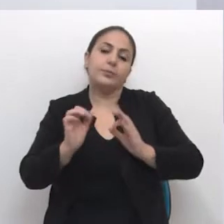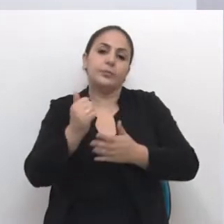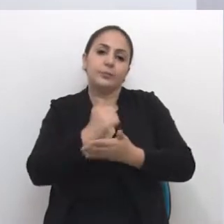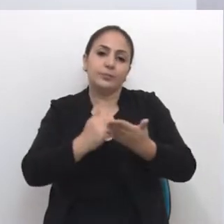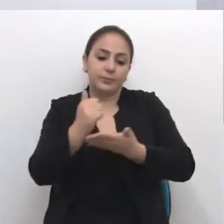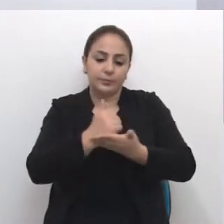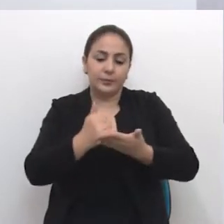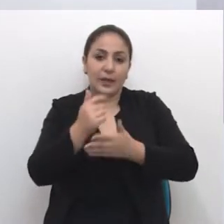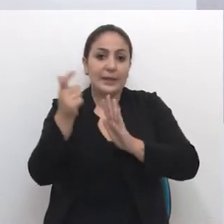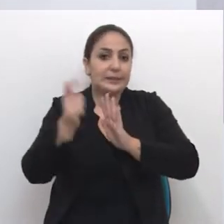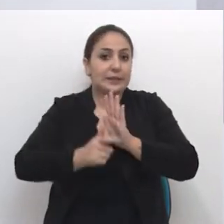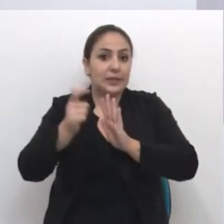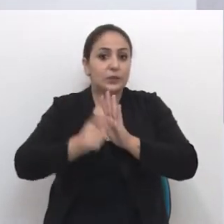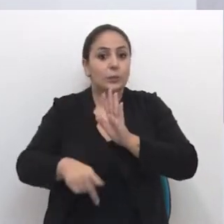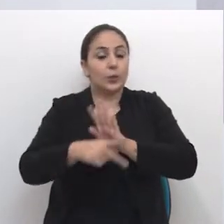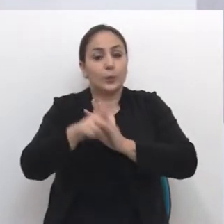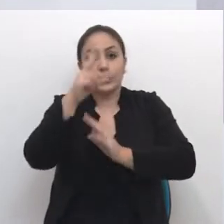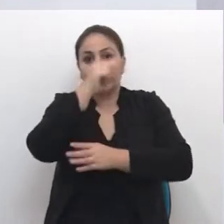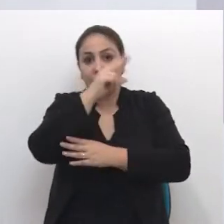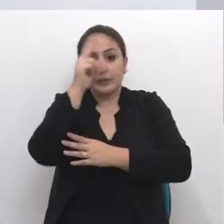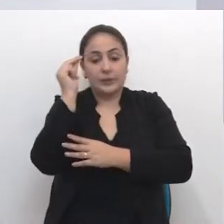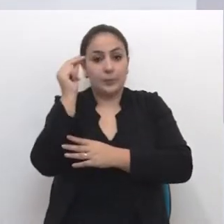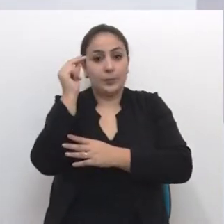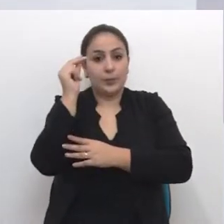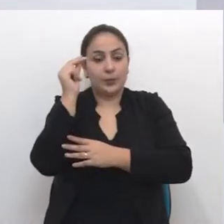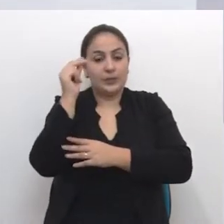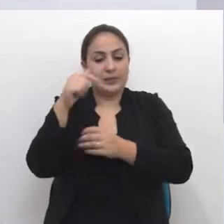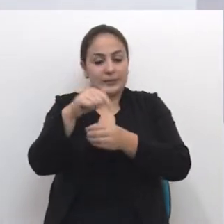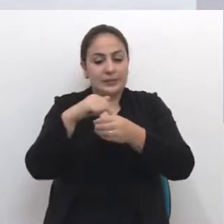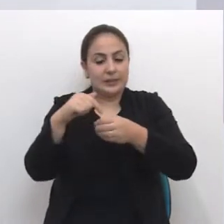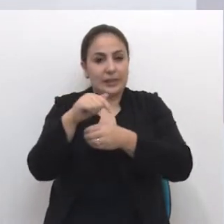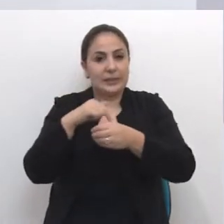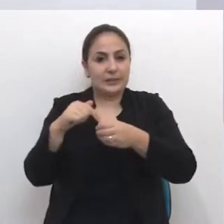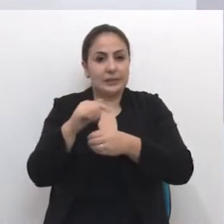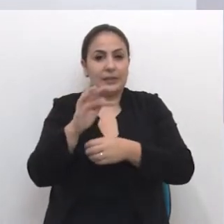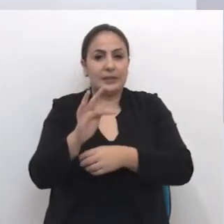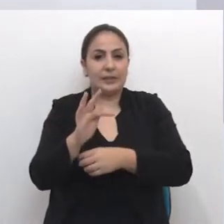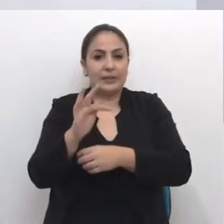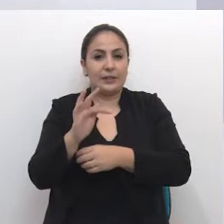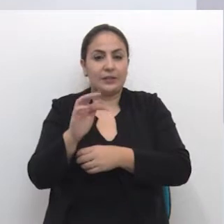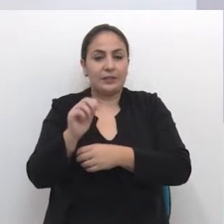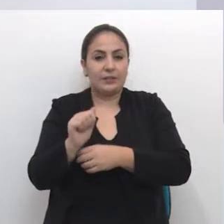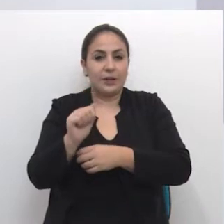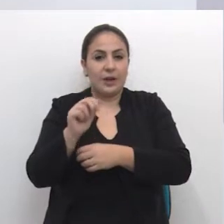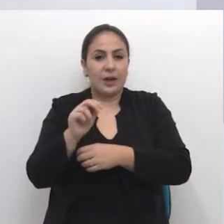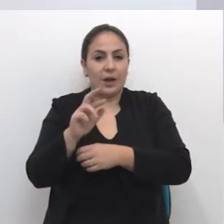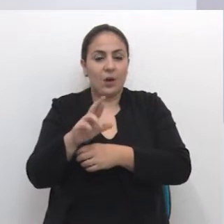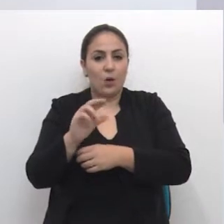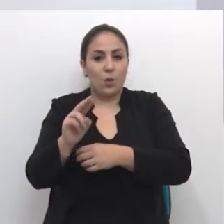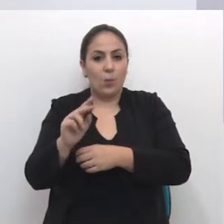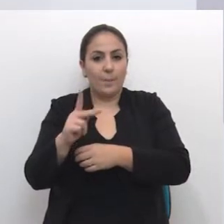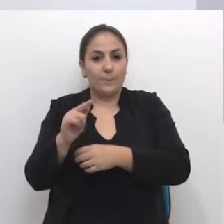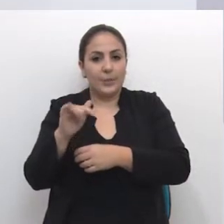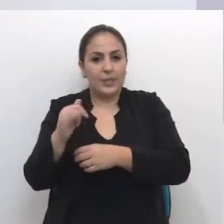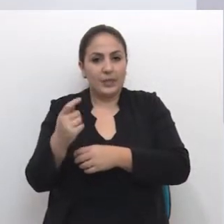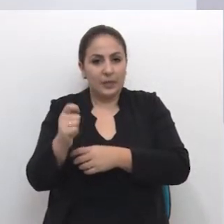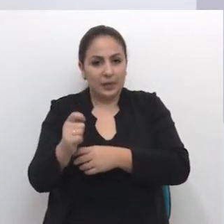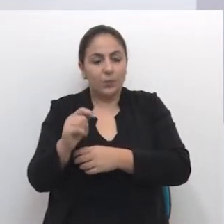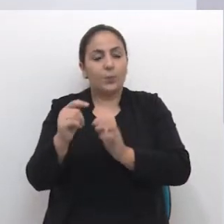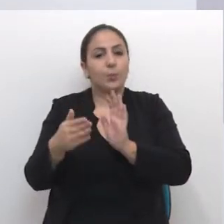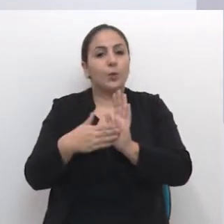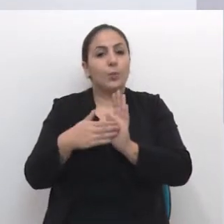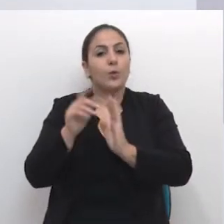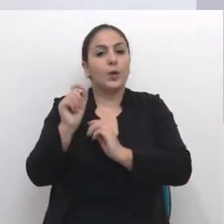baseado em dados do município de Farroupilha. O que ele propõe? Uma conscientização da comunidade de